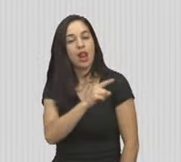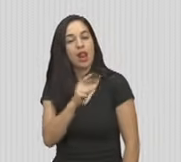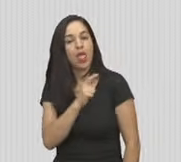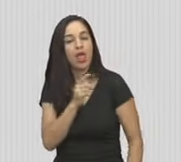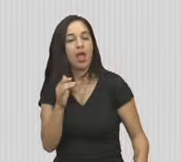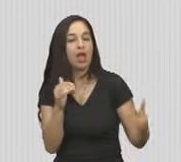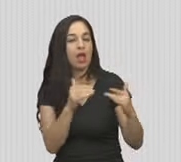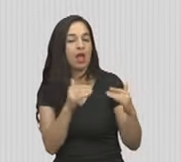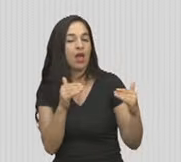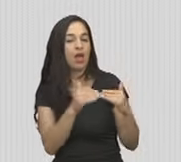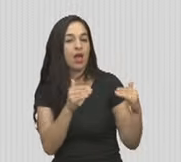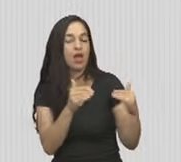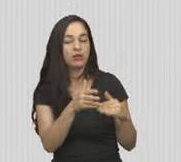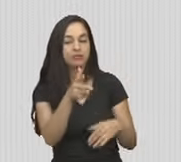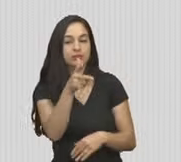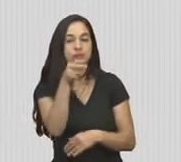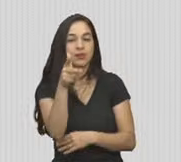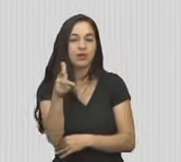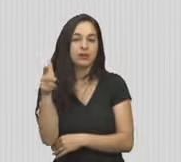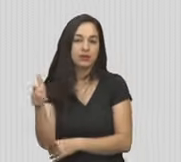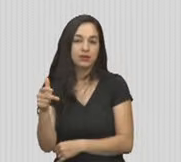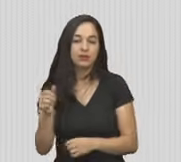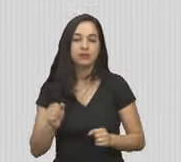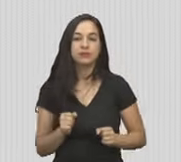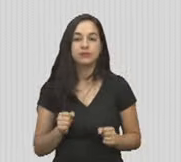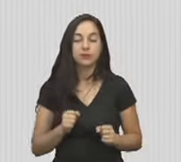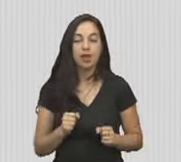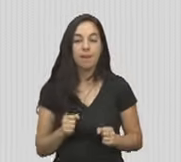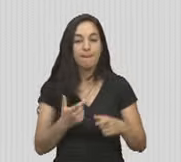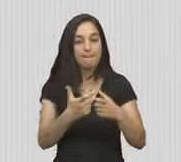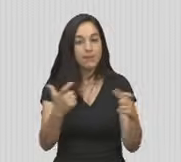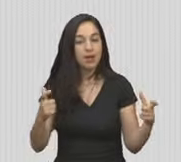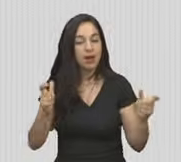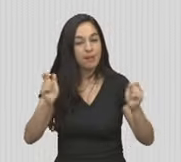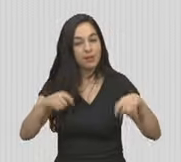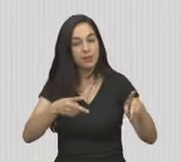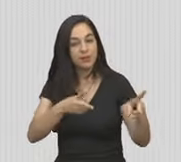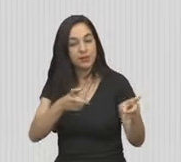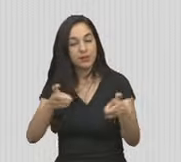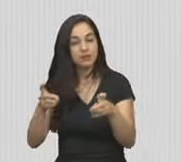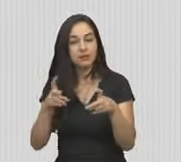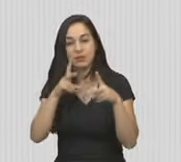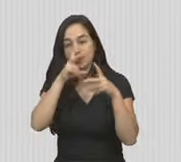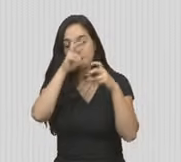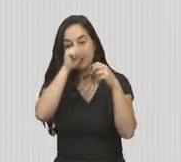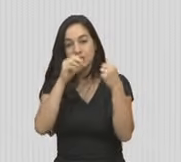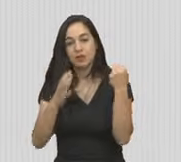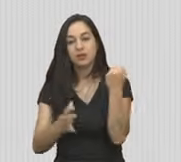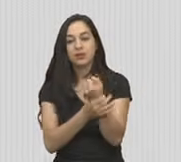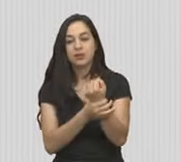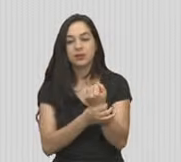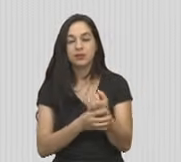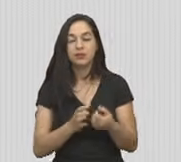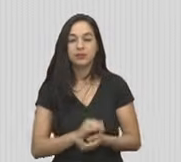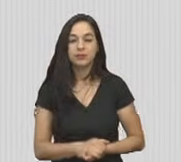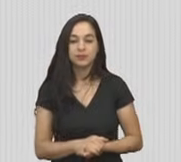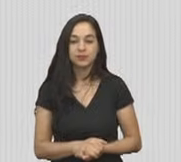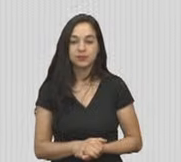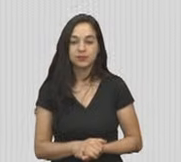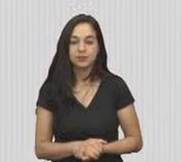essa integração acaba multiplicando essa capacidade de percepção das forças de segurança, mas